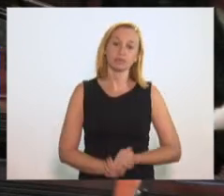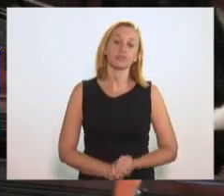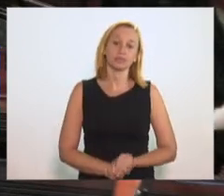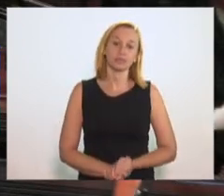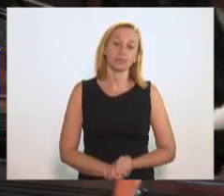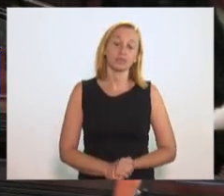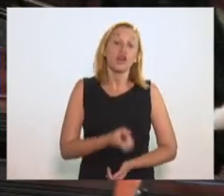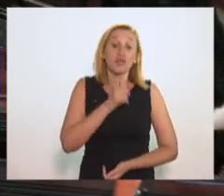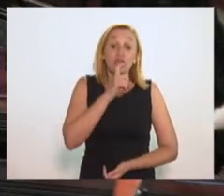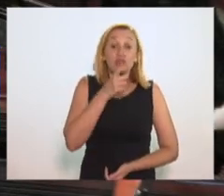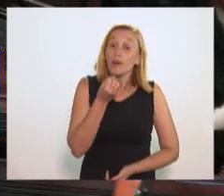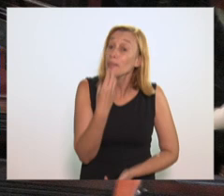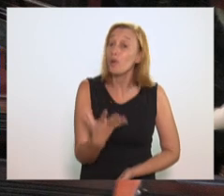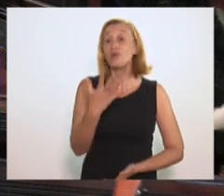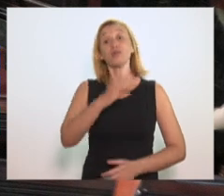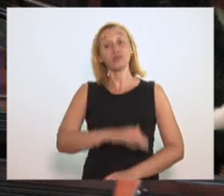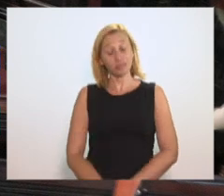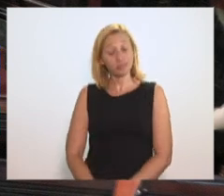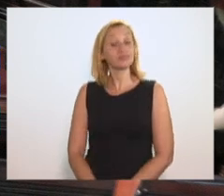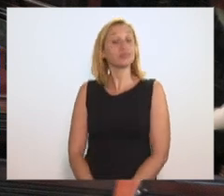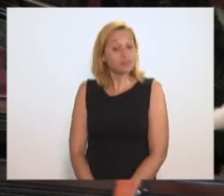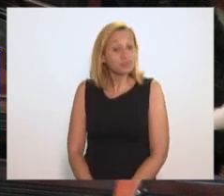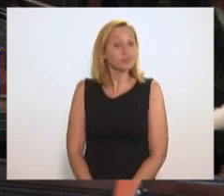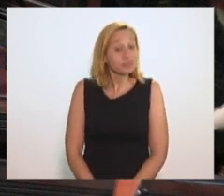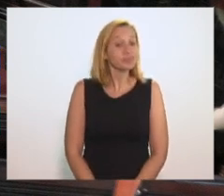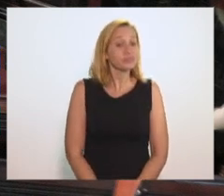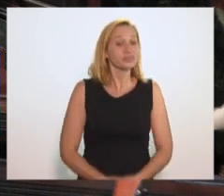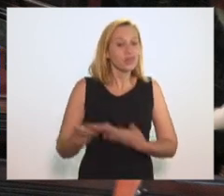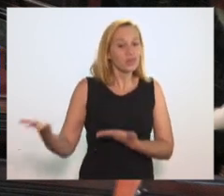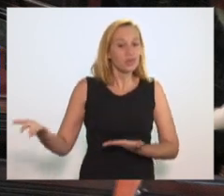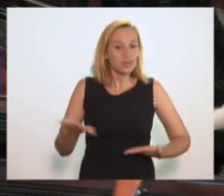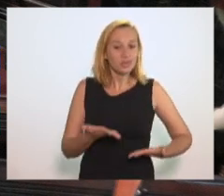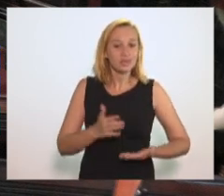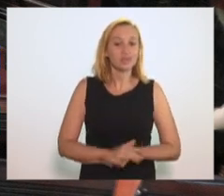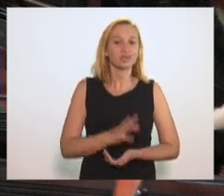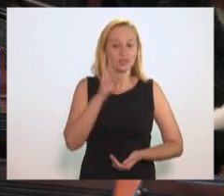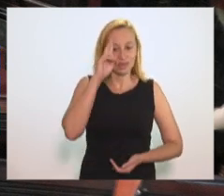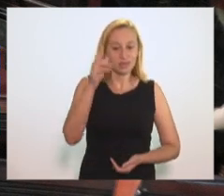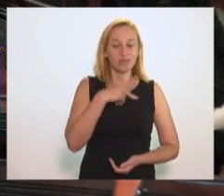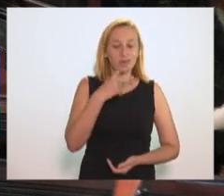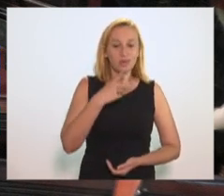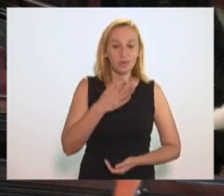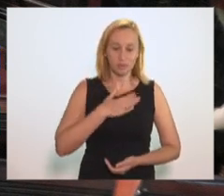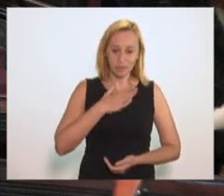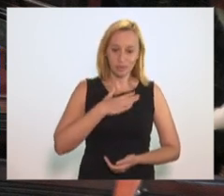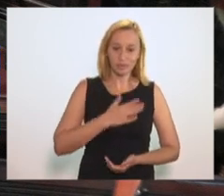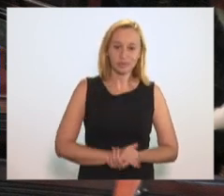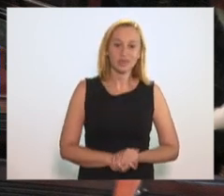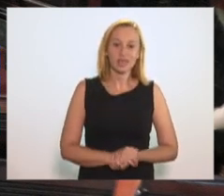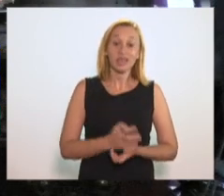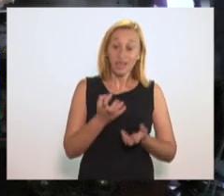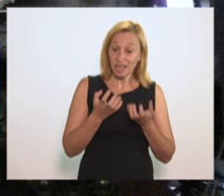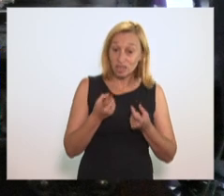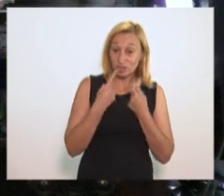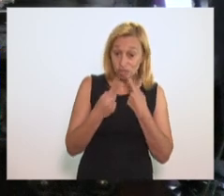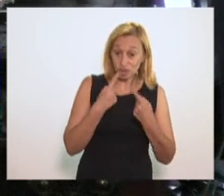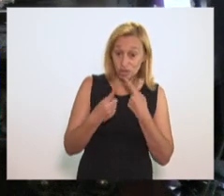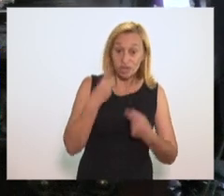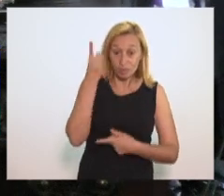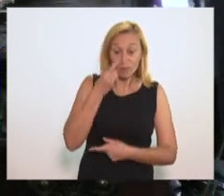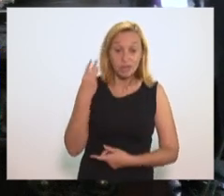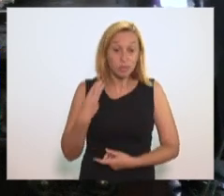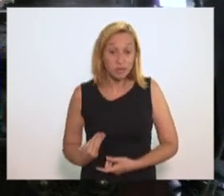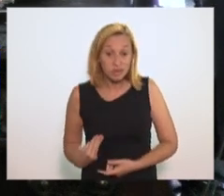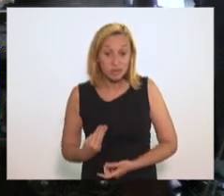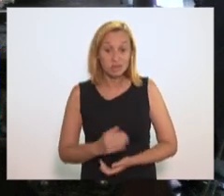frio é bom que conserva deputado desculpe o convido o senhor falou comigo vossa excelência quer discutir deputada Mônica